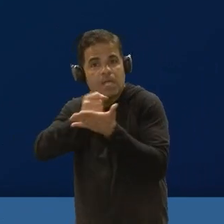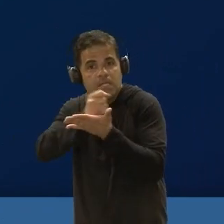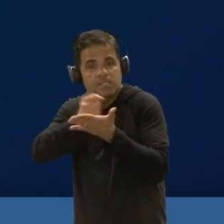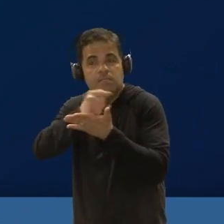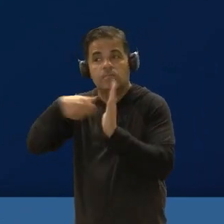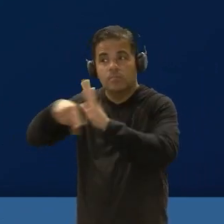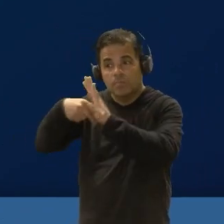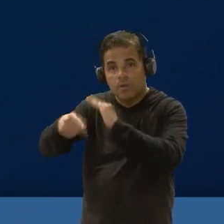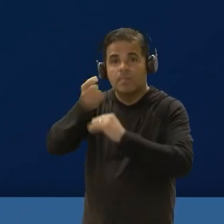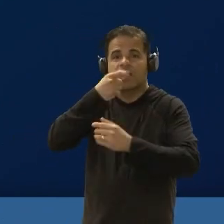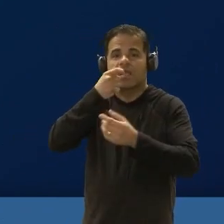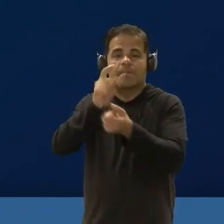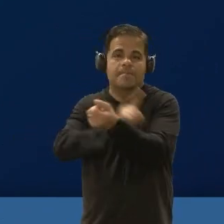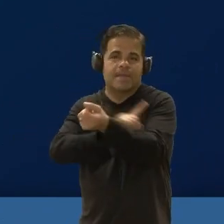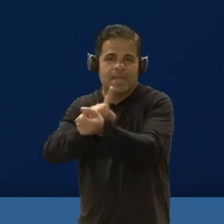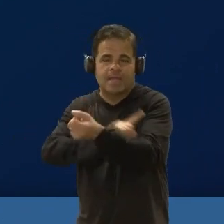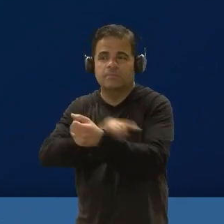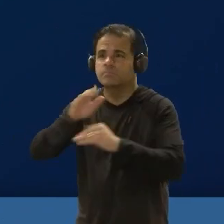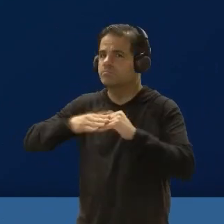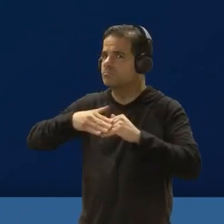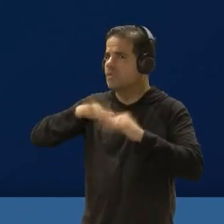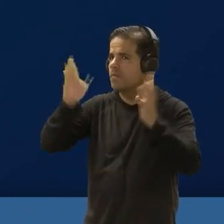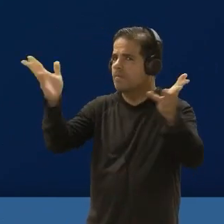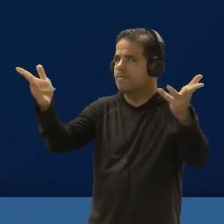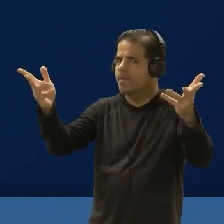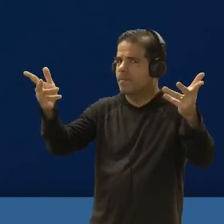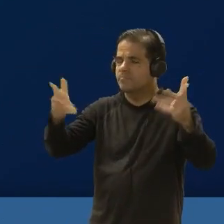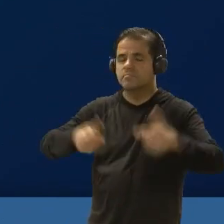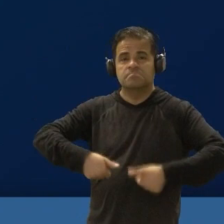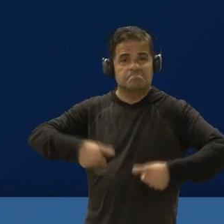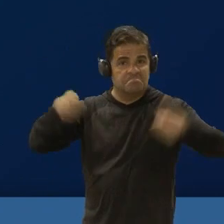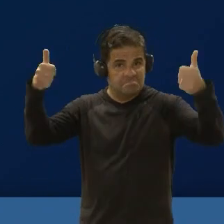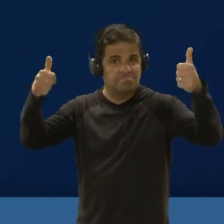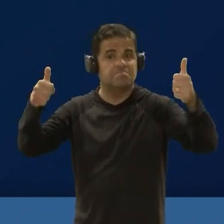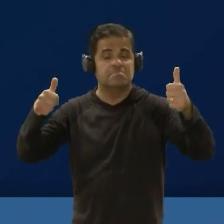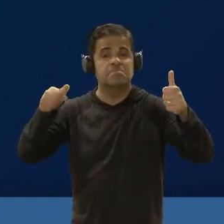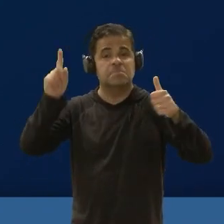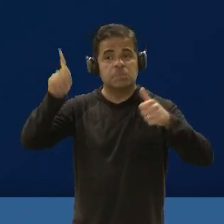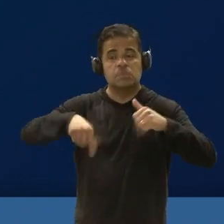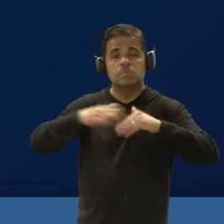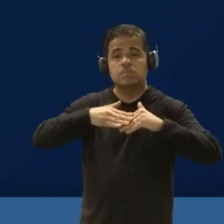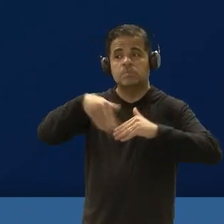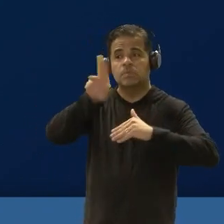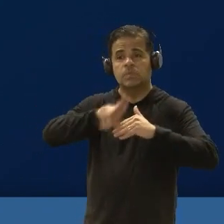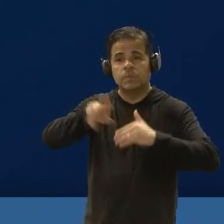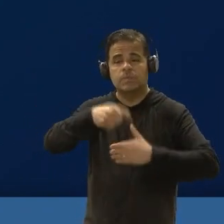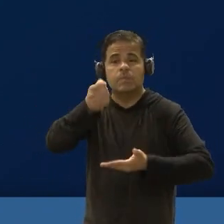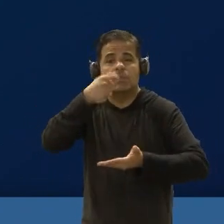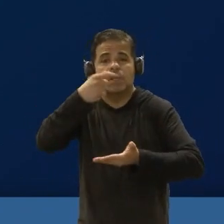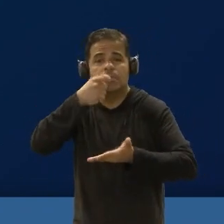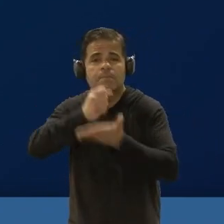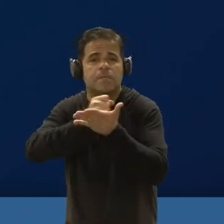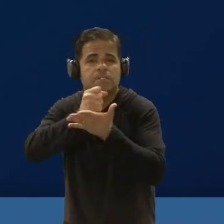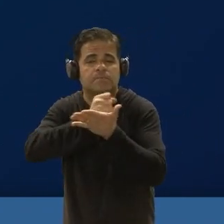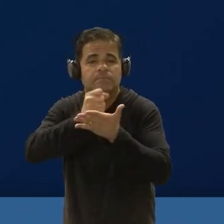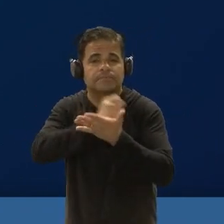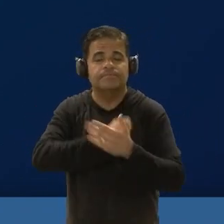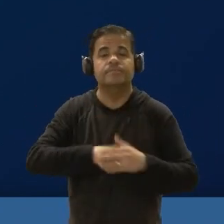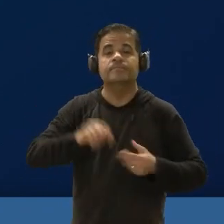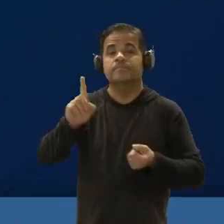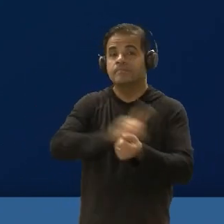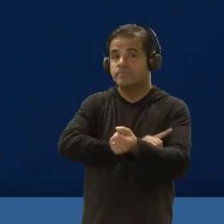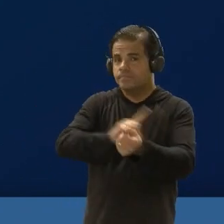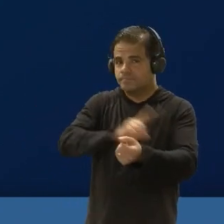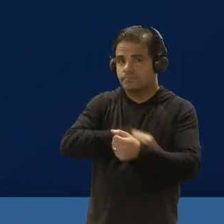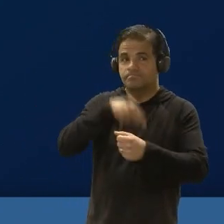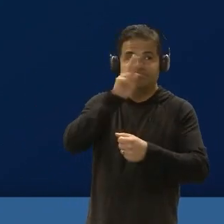diabetes. E foi muito mais efetivo a dieta do que o uso de um medicamento para diabetes. Então